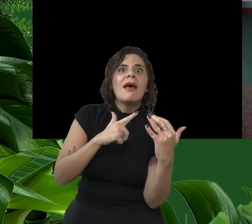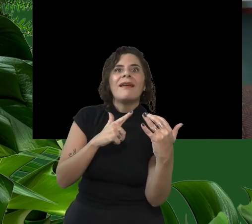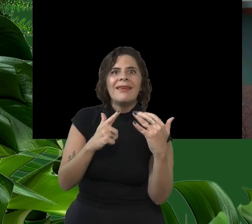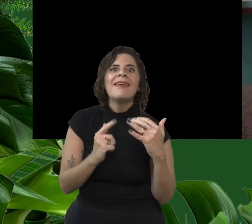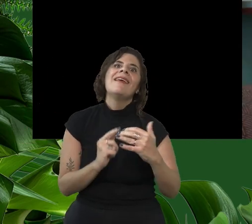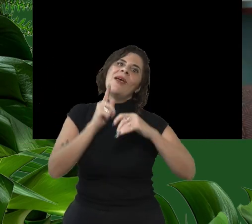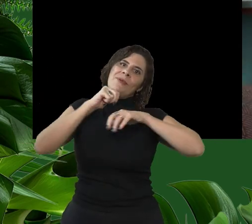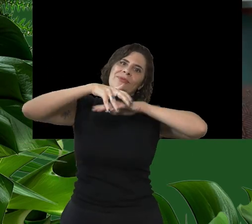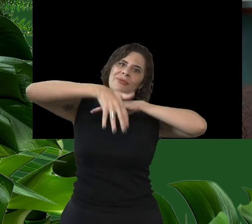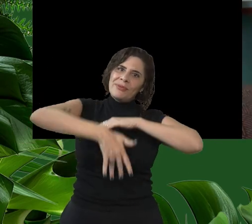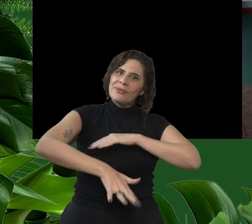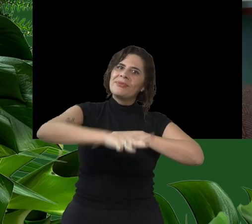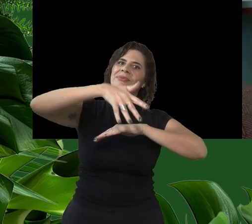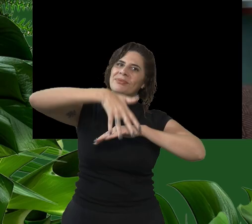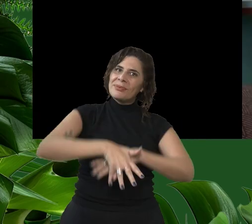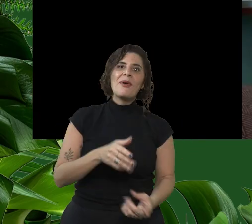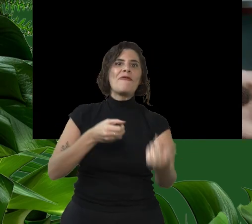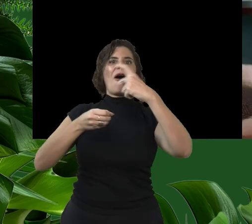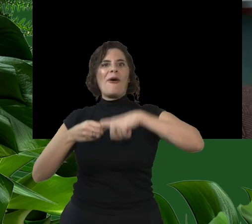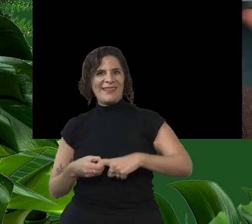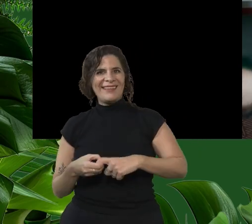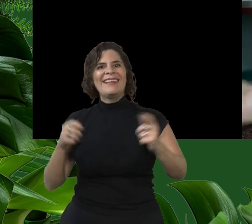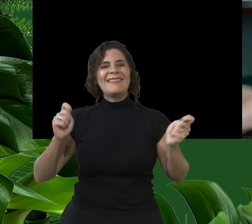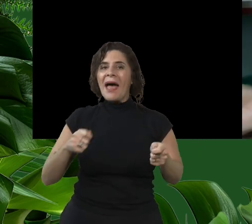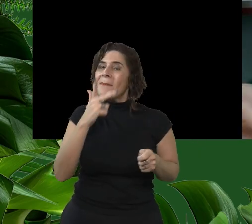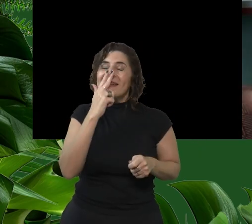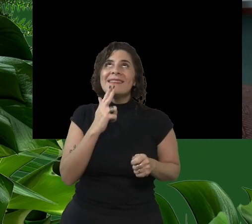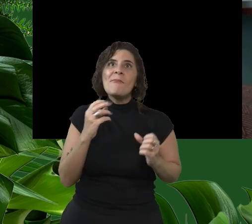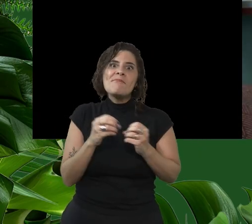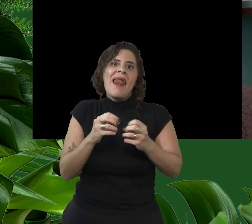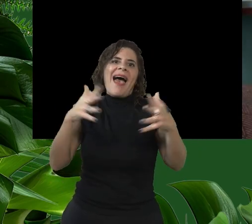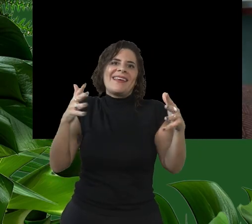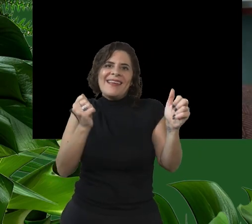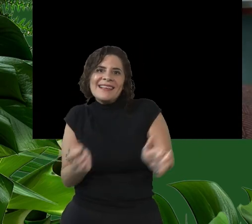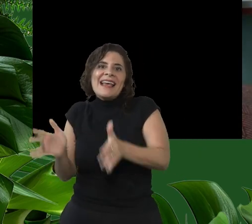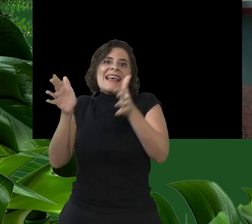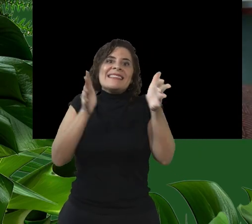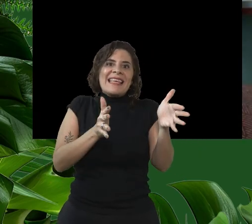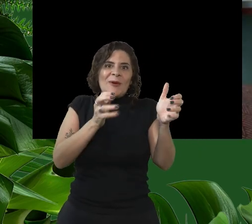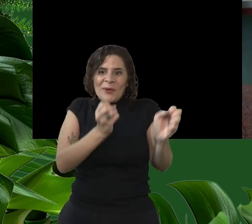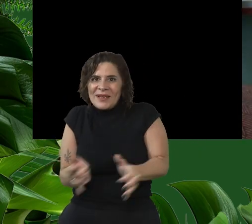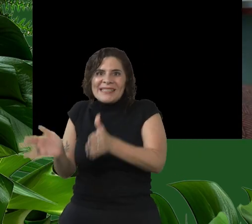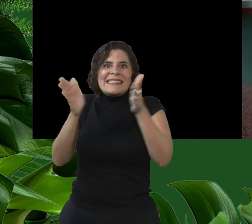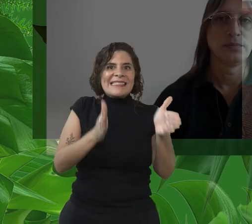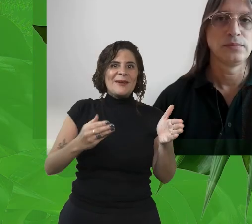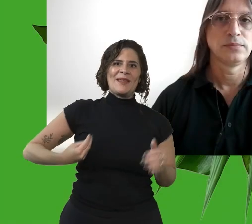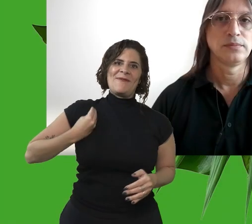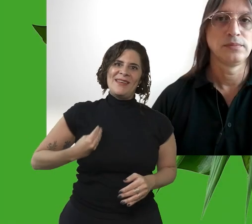perfeito e maravilhoso do qual nós fazemos parte, e é um milagre, né? A vida na Terra é um milagre. E a gente tem que preservar isso.